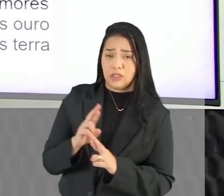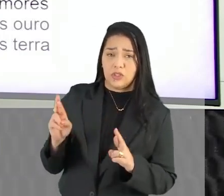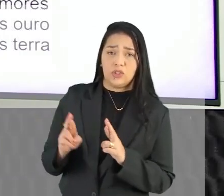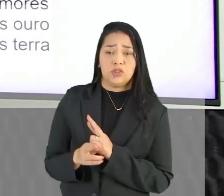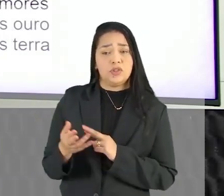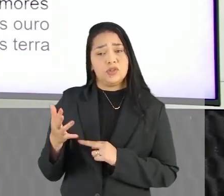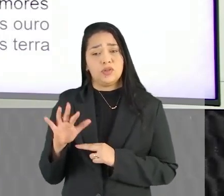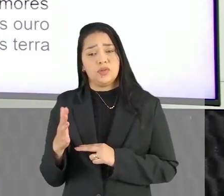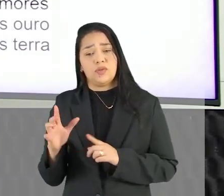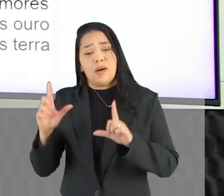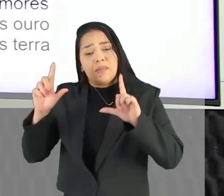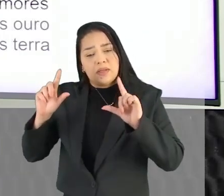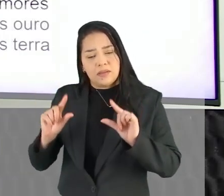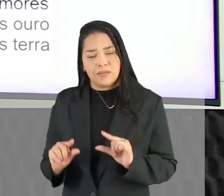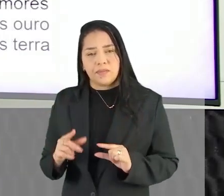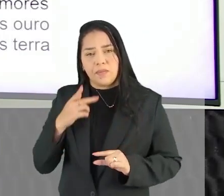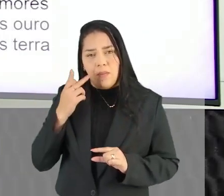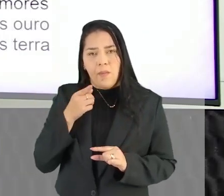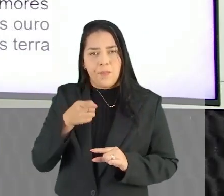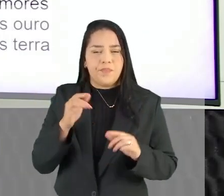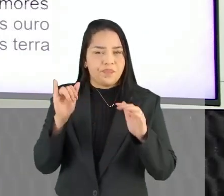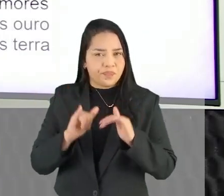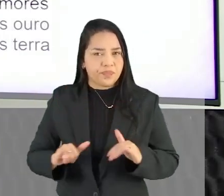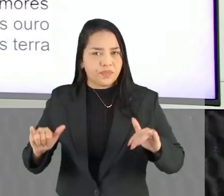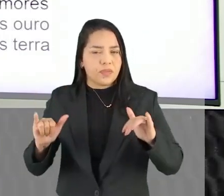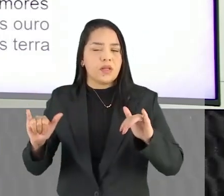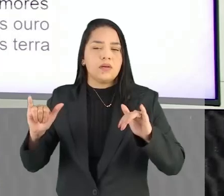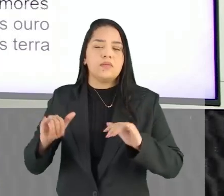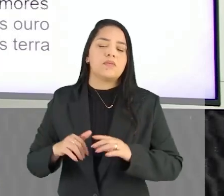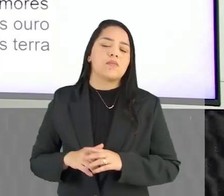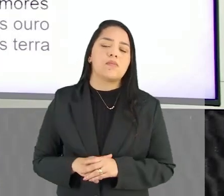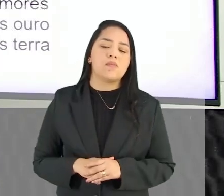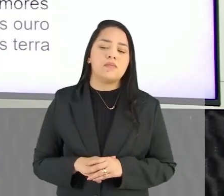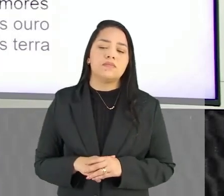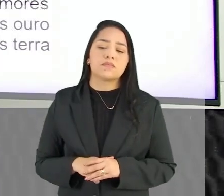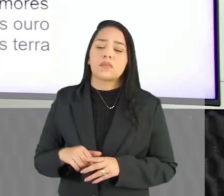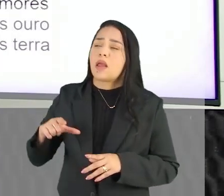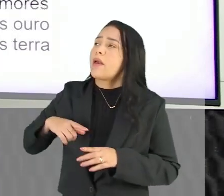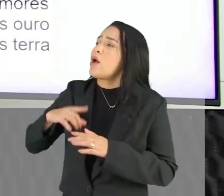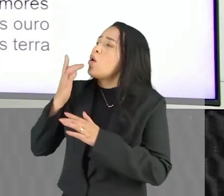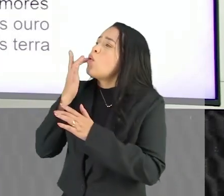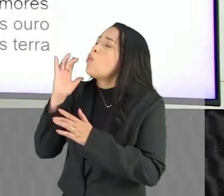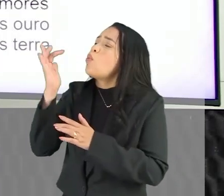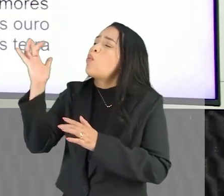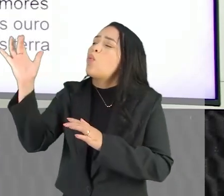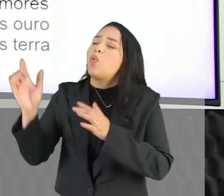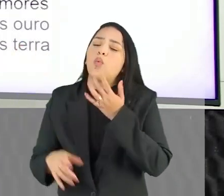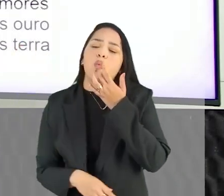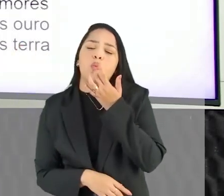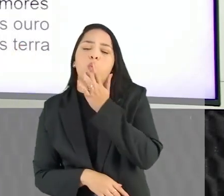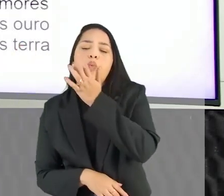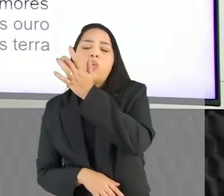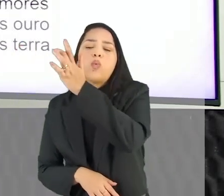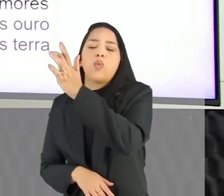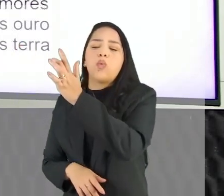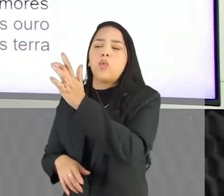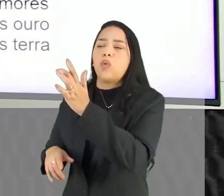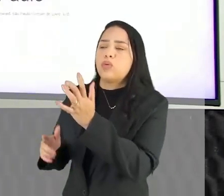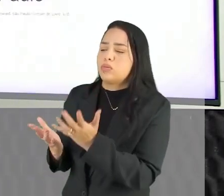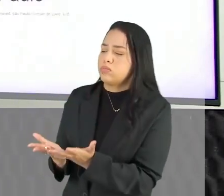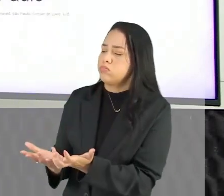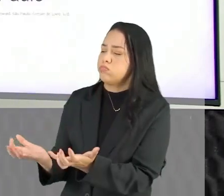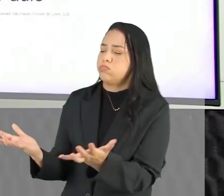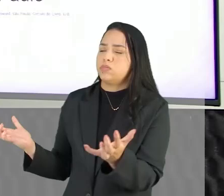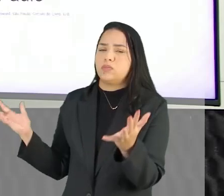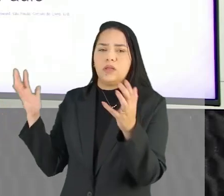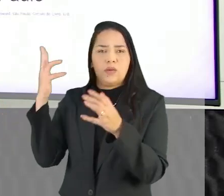relativo à amenização, Quando ele coloca essa informação aqui nesse verso. Minha terra tem mais ouro, Minha terra tem mais terra.